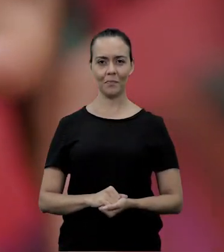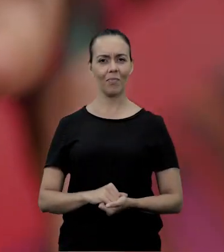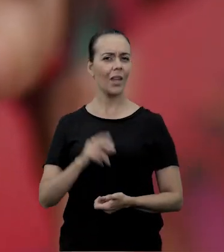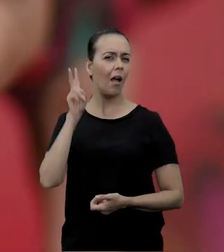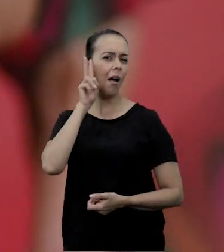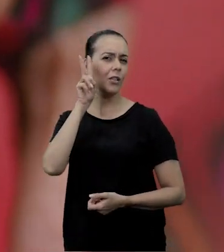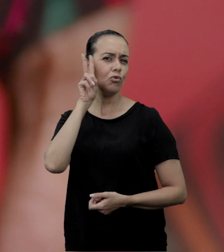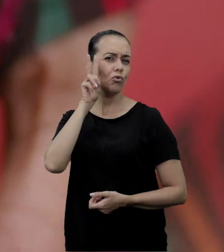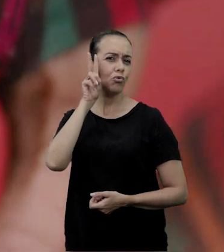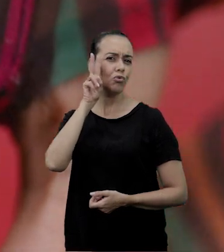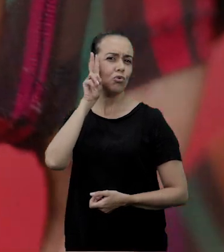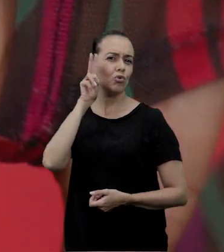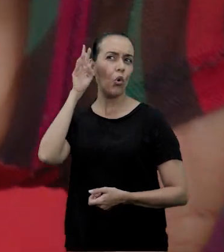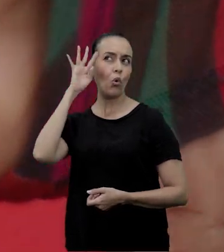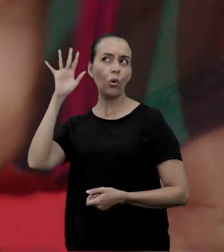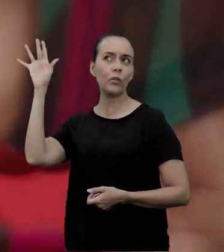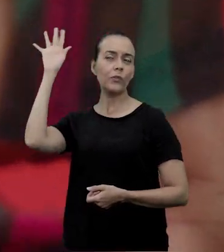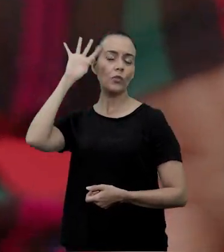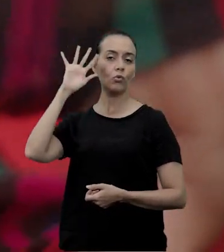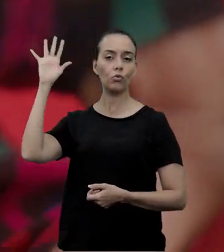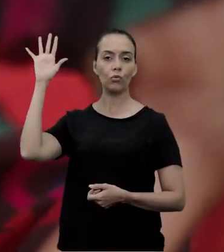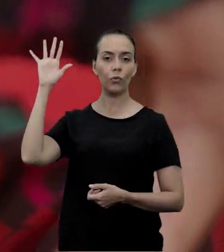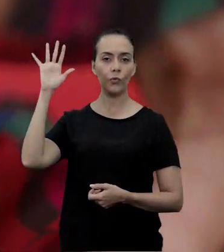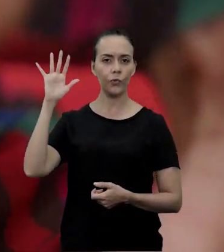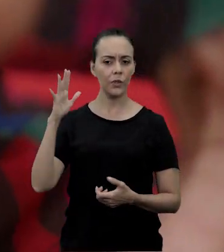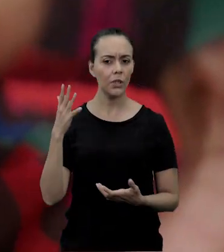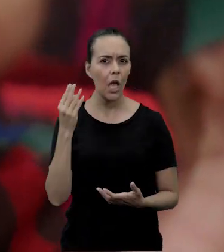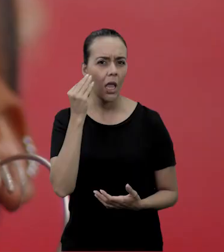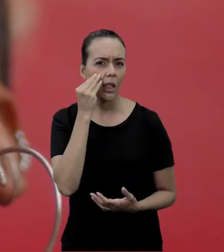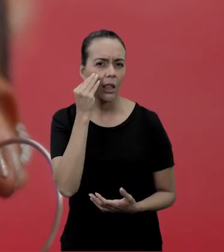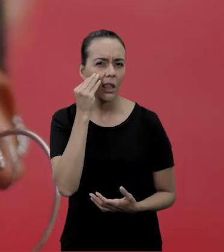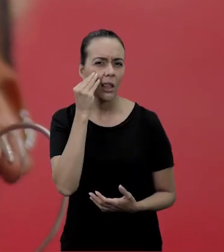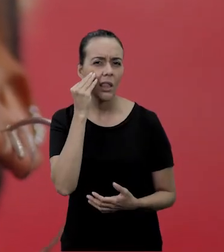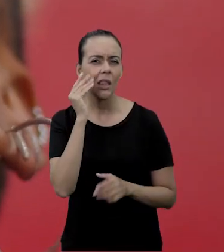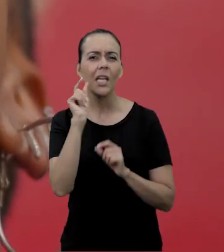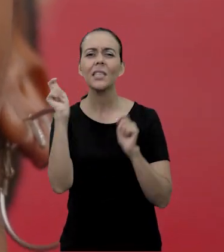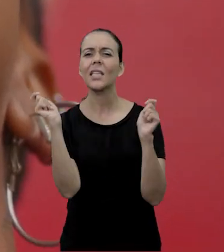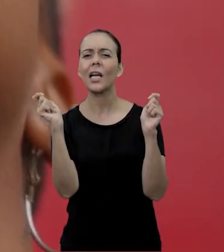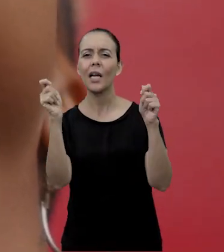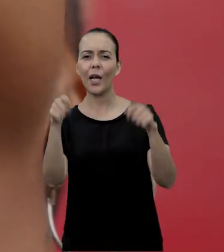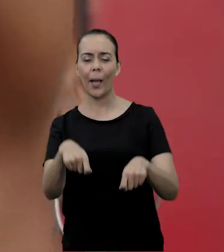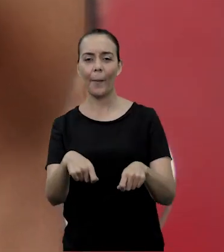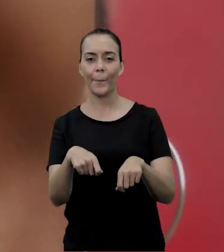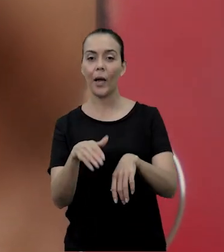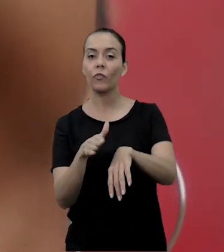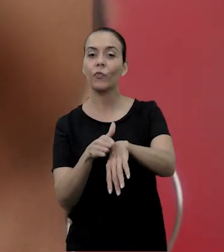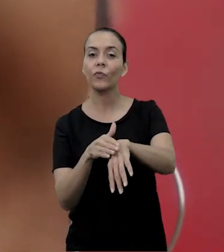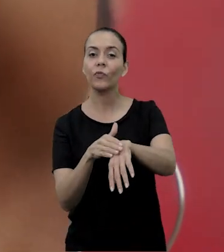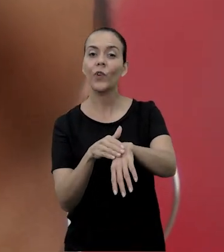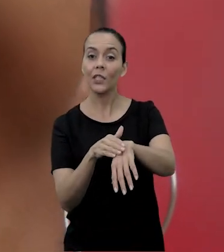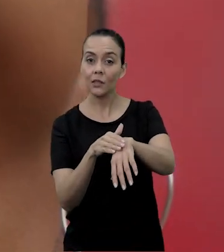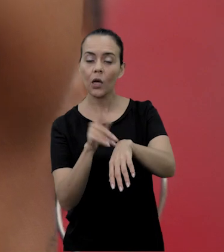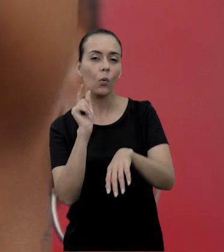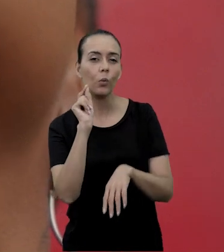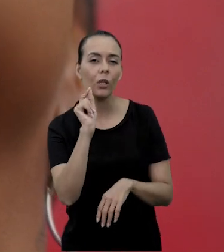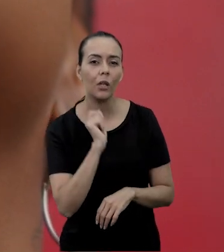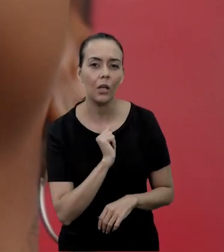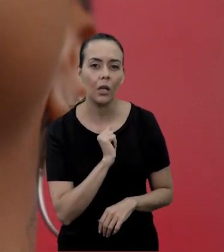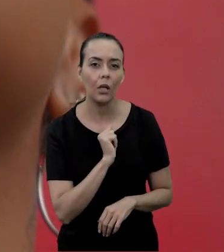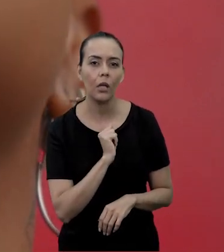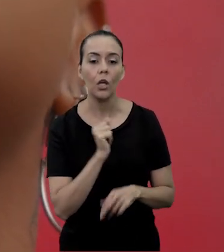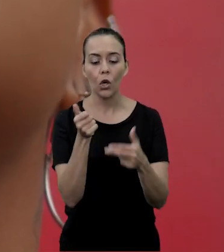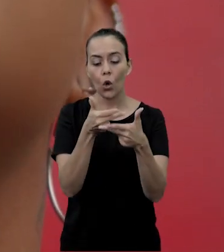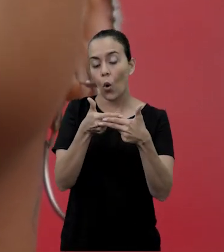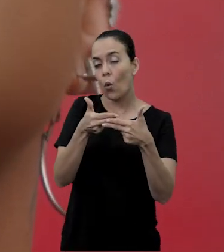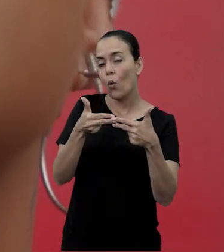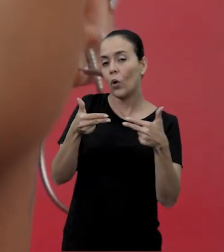A história da filosofia parece ter tido a pretensão de ser capaz de fazer um tipo